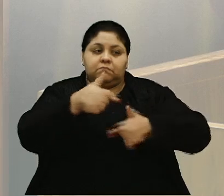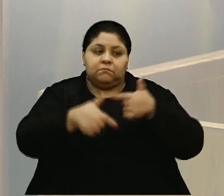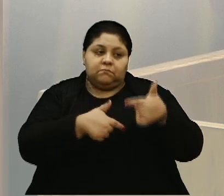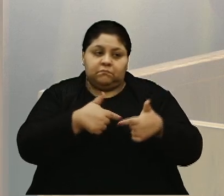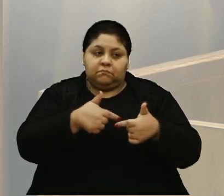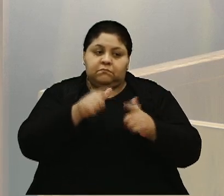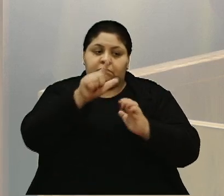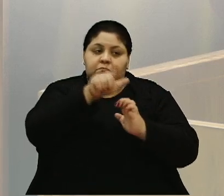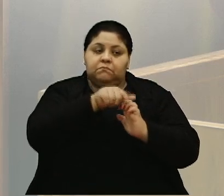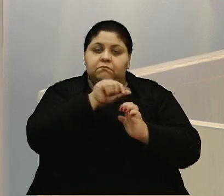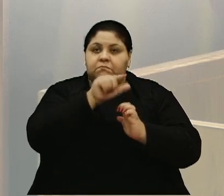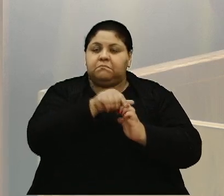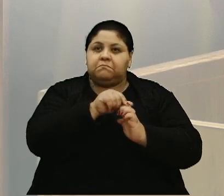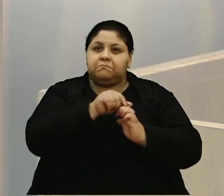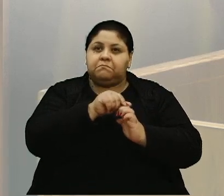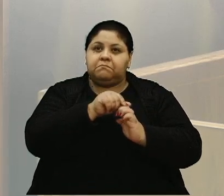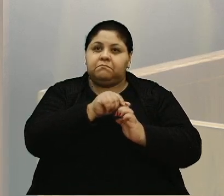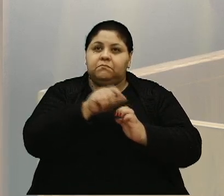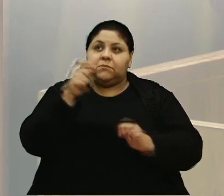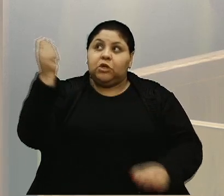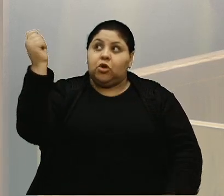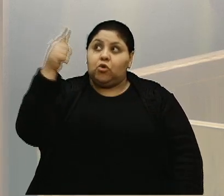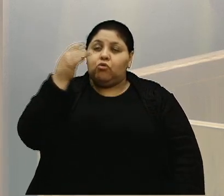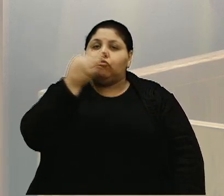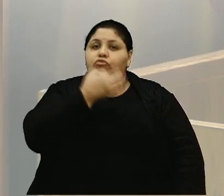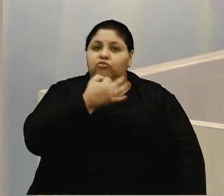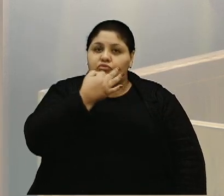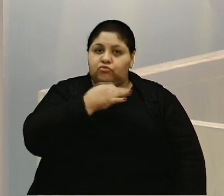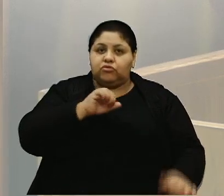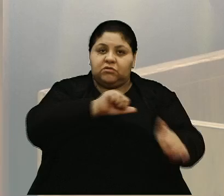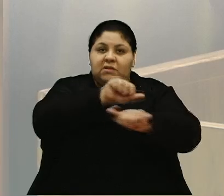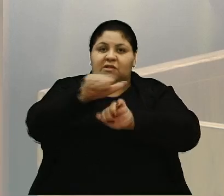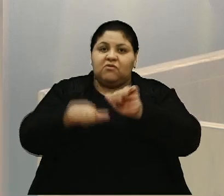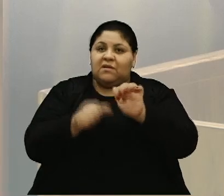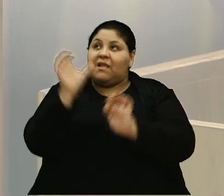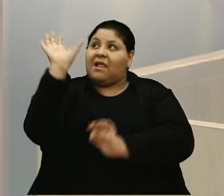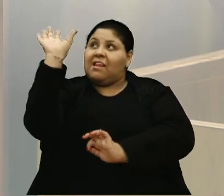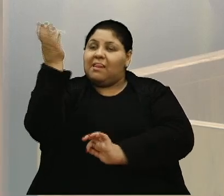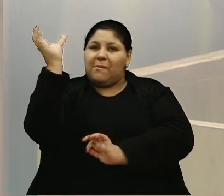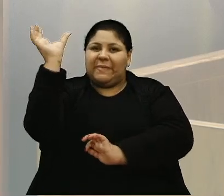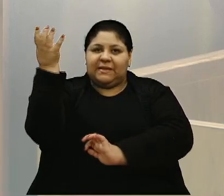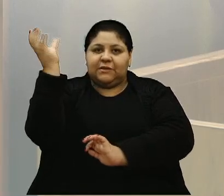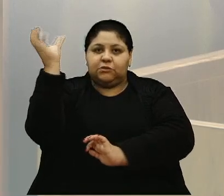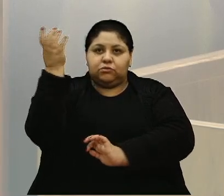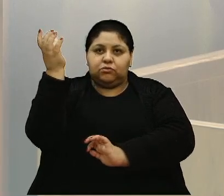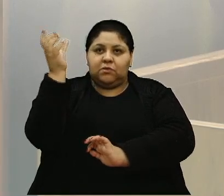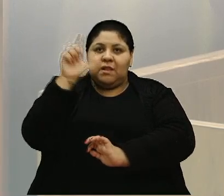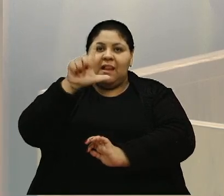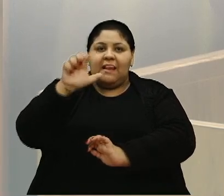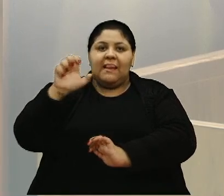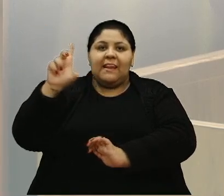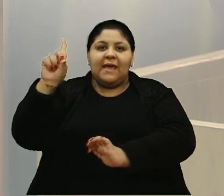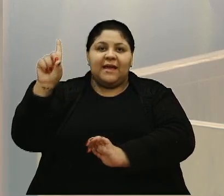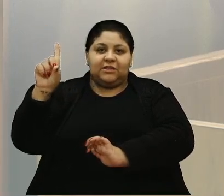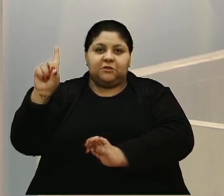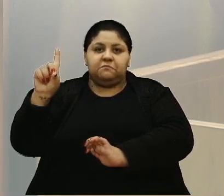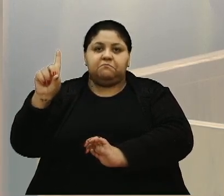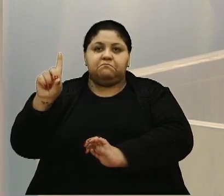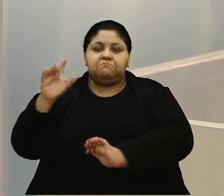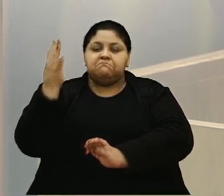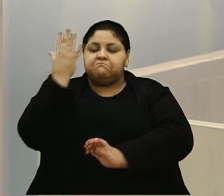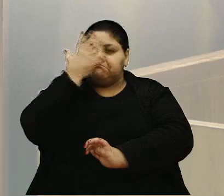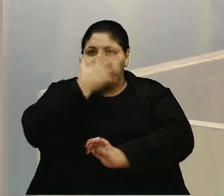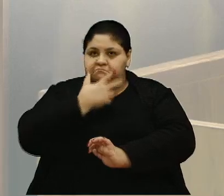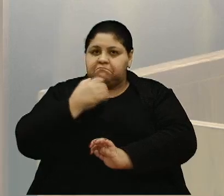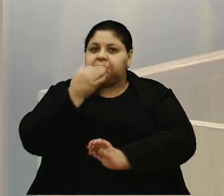dessa empresa, Luz de Caxias, que está trocando as lâmpadas, tudo para lâmpadas de LED, e está ficando muito bom, Caxias